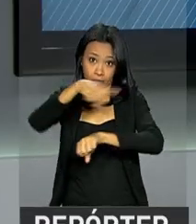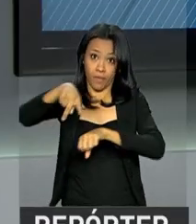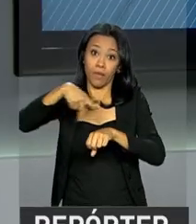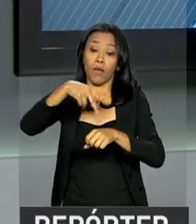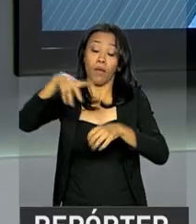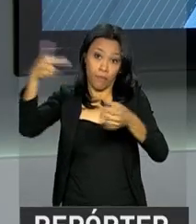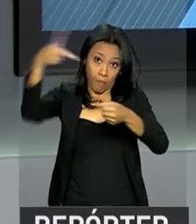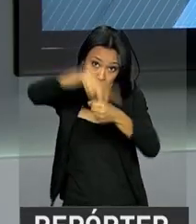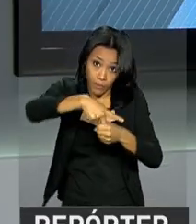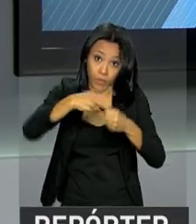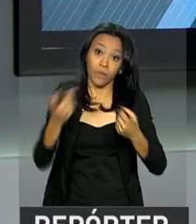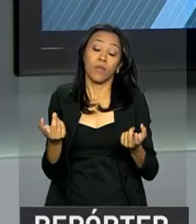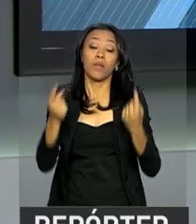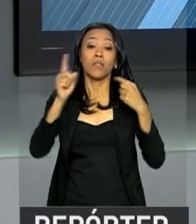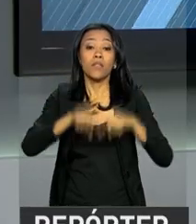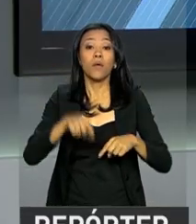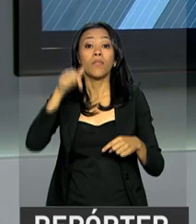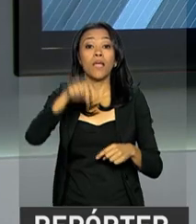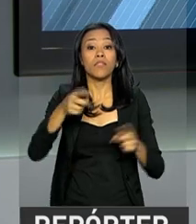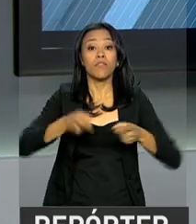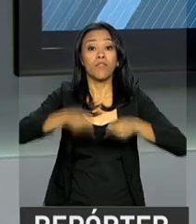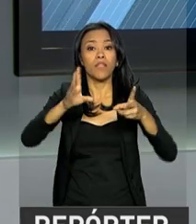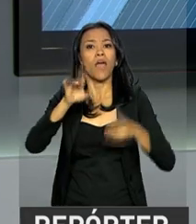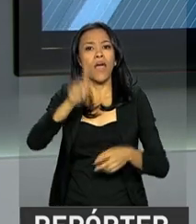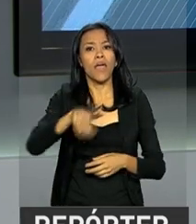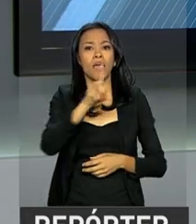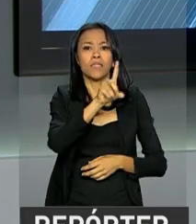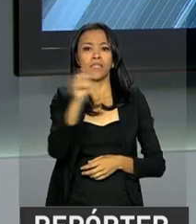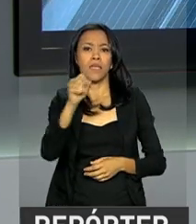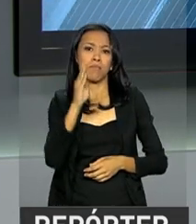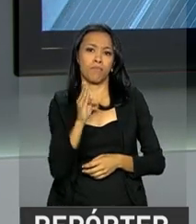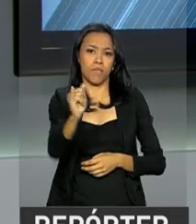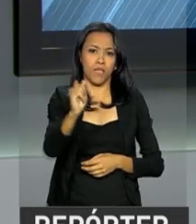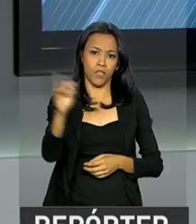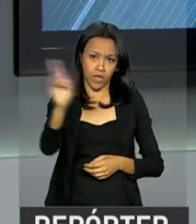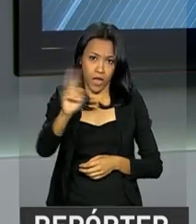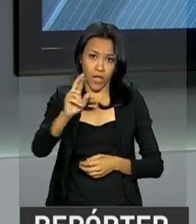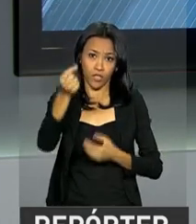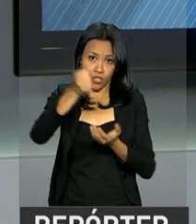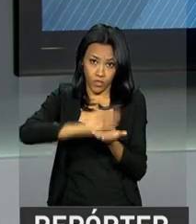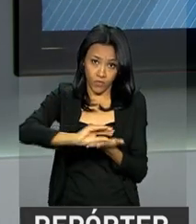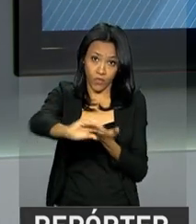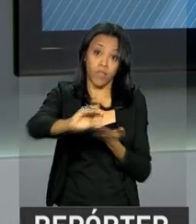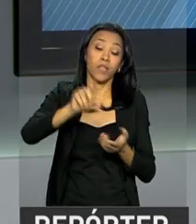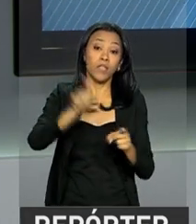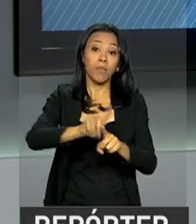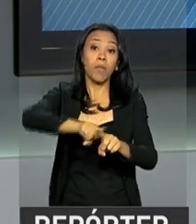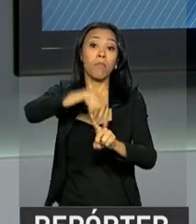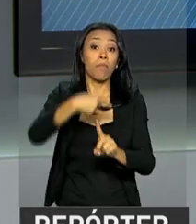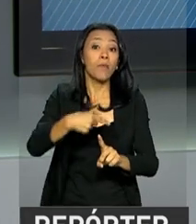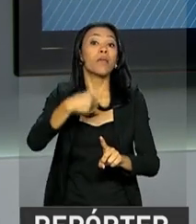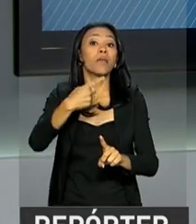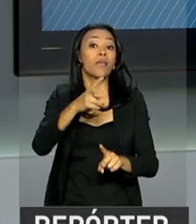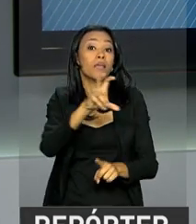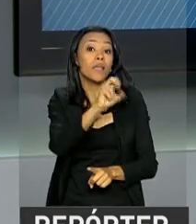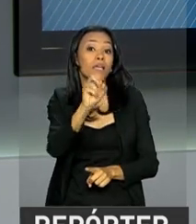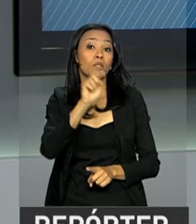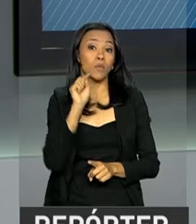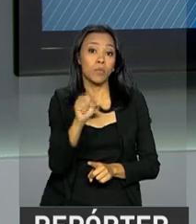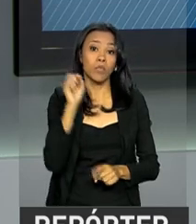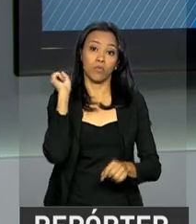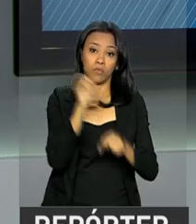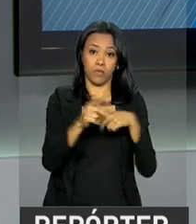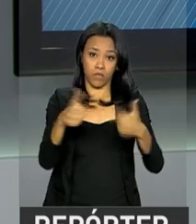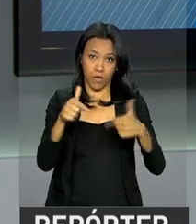do leilão do pré-sal, a previsão é de 100 bilhões de reais em investimentos e a geração de 500 mil empregos diretos e indiretos